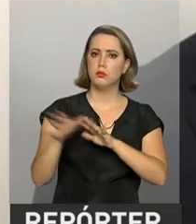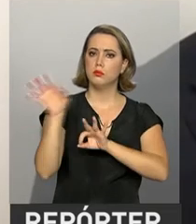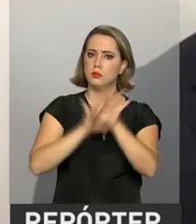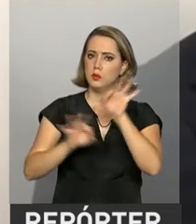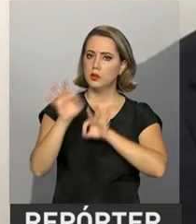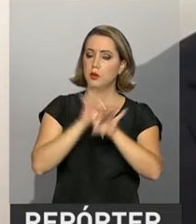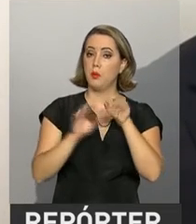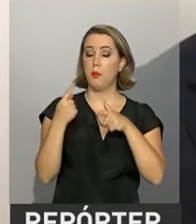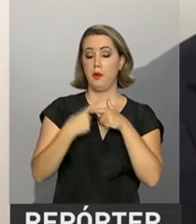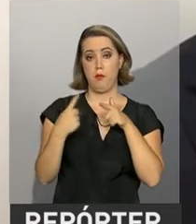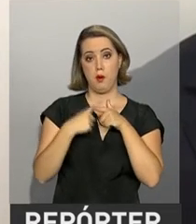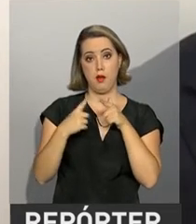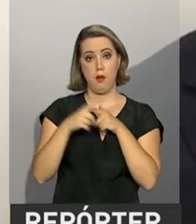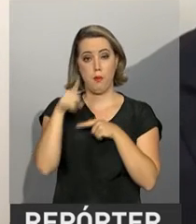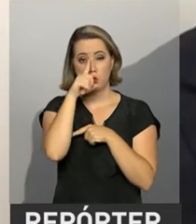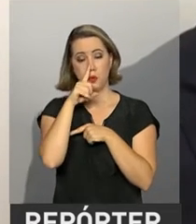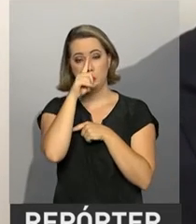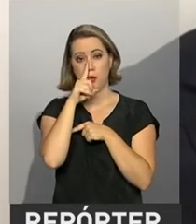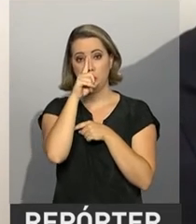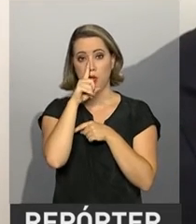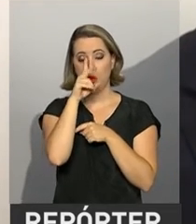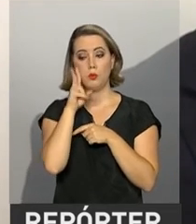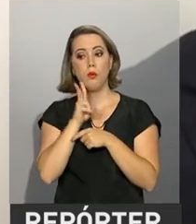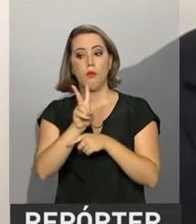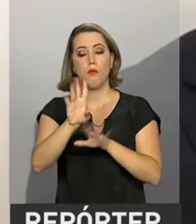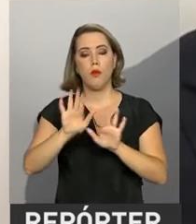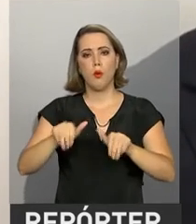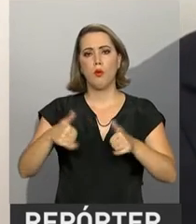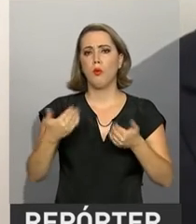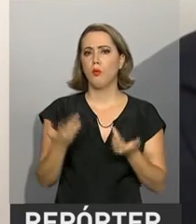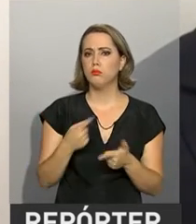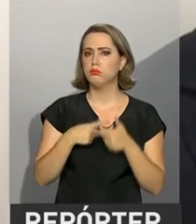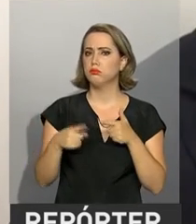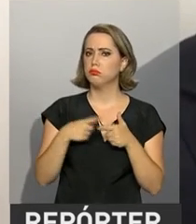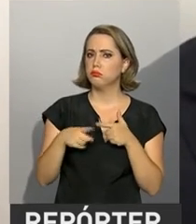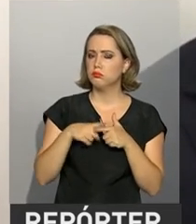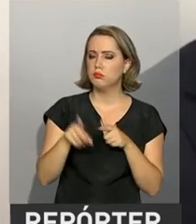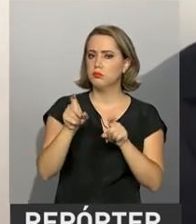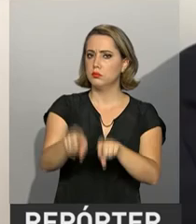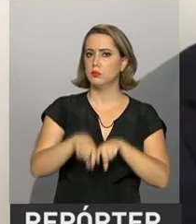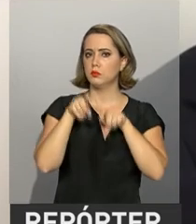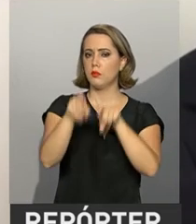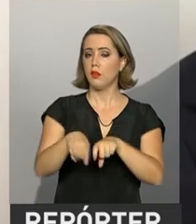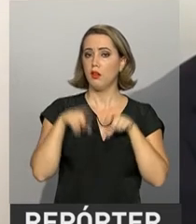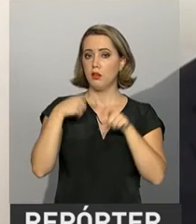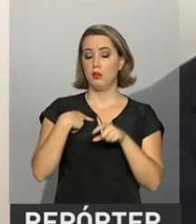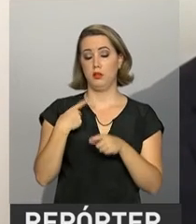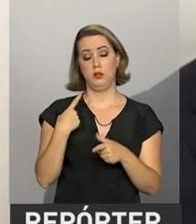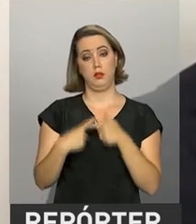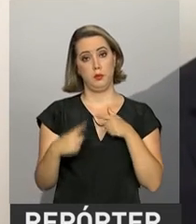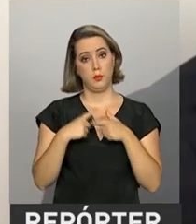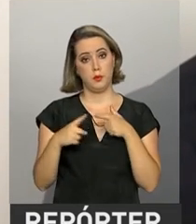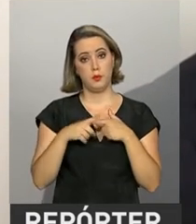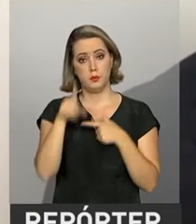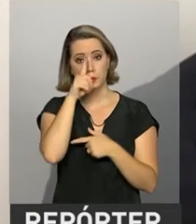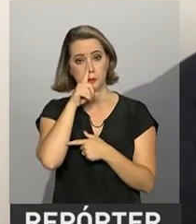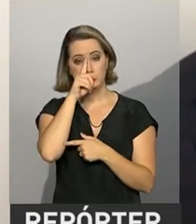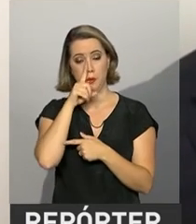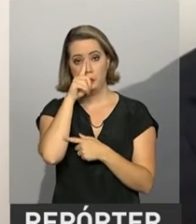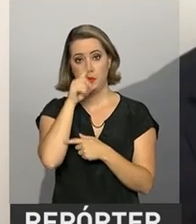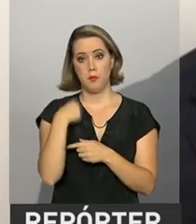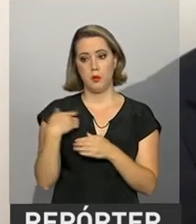de risco baseada em vigilância epidemiológica para os estabelecimentos avícolas considerados de maior risco de introdução